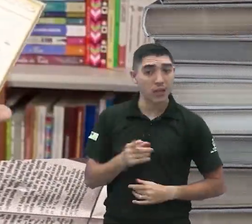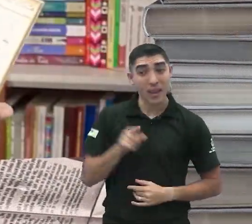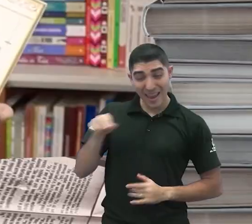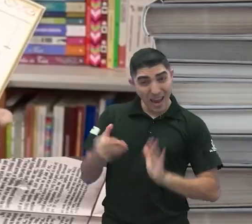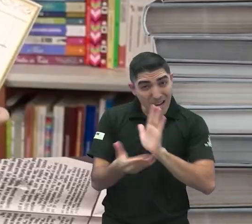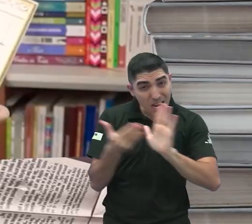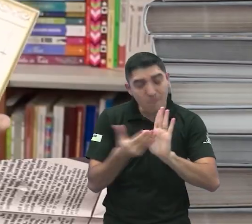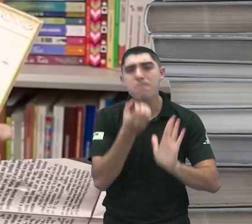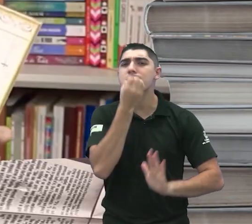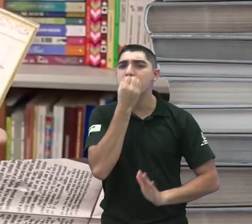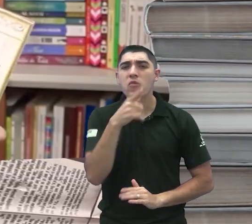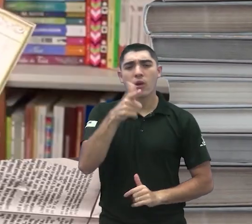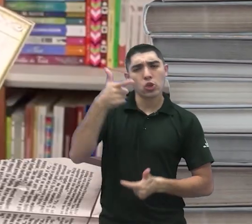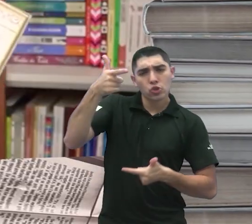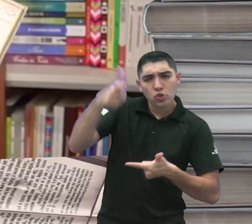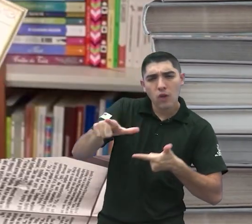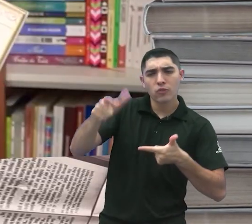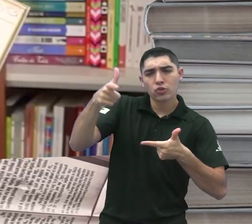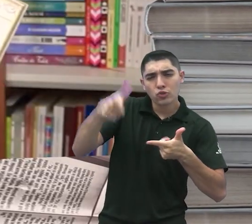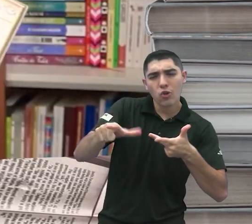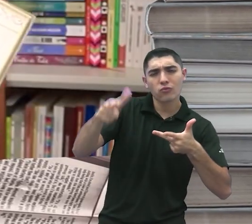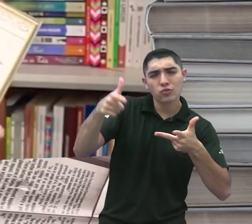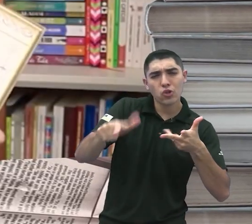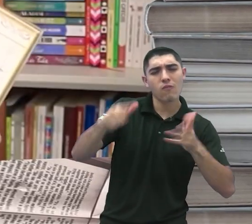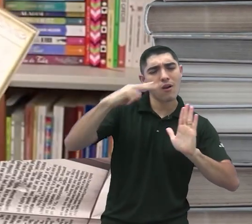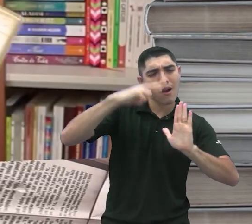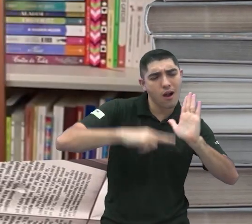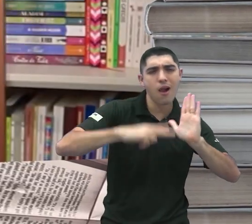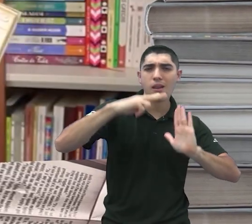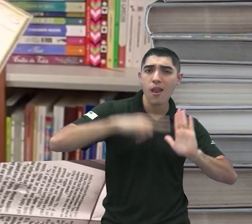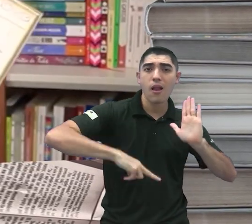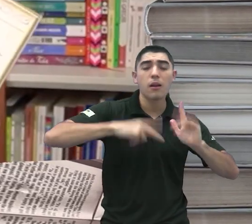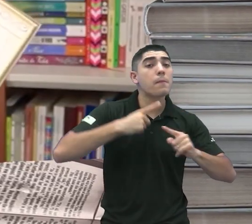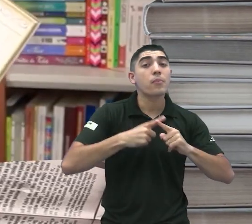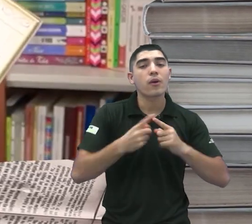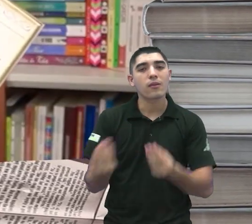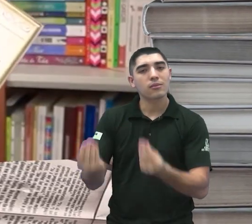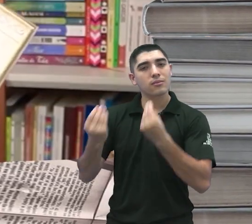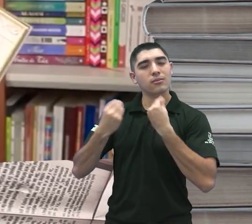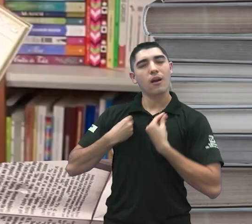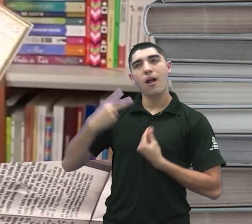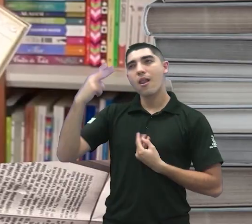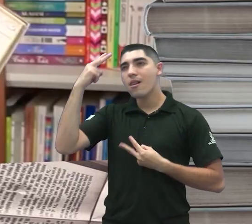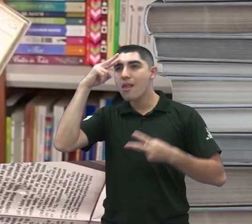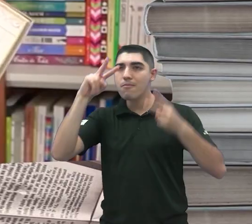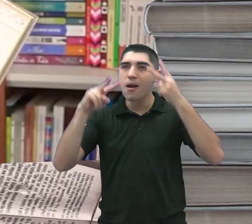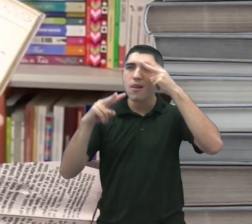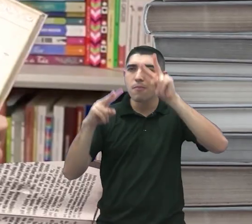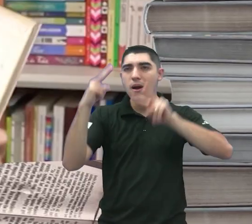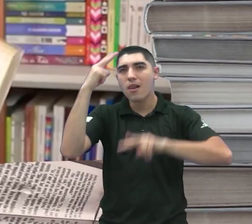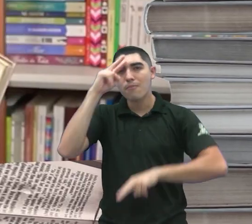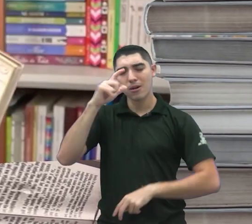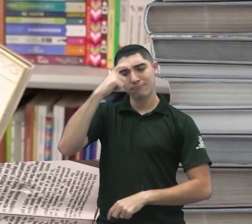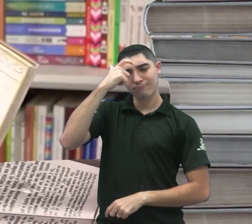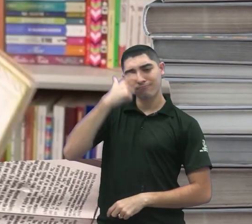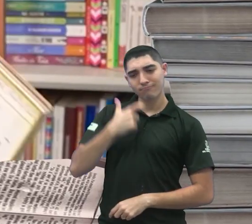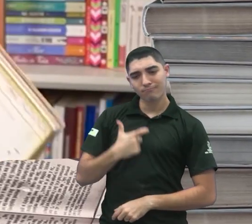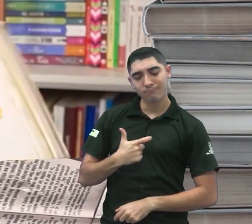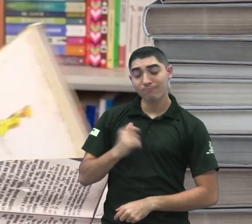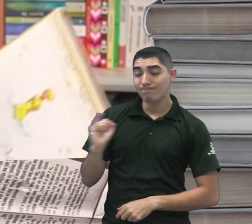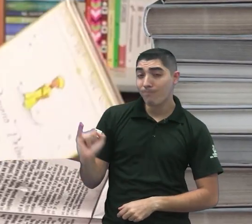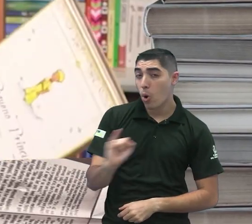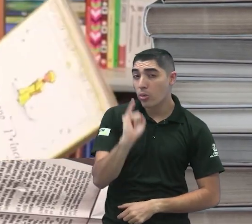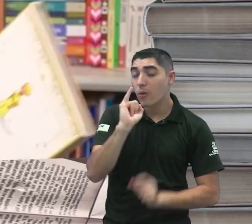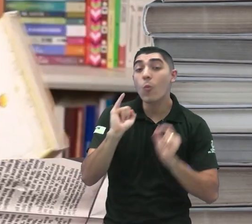livro que vale a pena a gente reler em vários momentos da vida, porque ele nos ajuda a lembrar e a voltar para aquilo que realmente